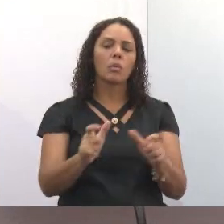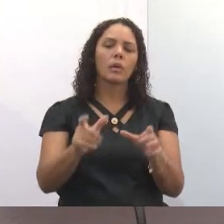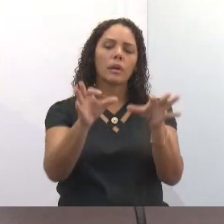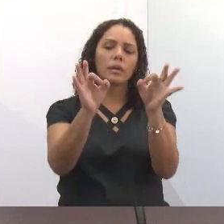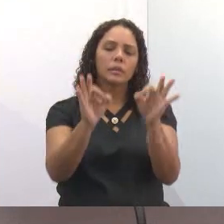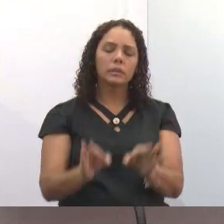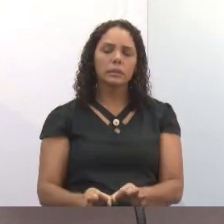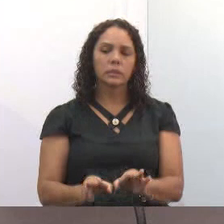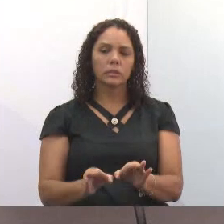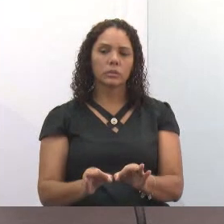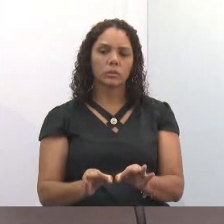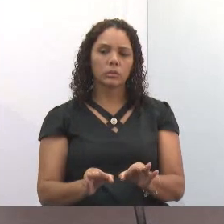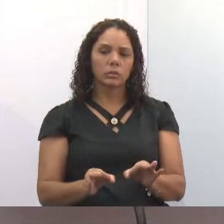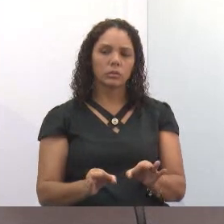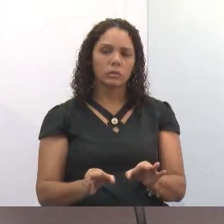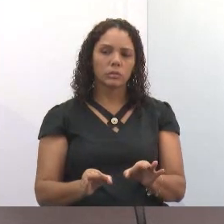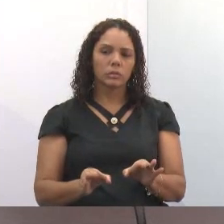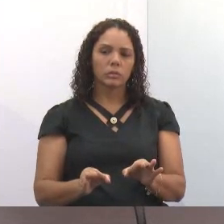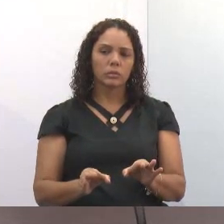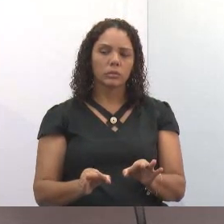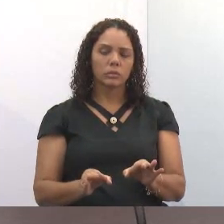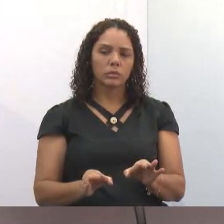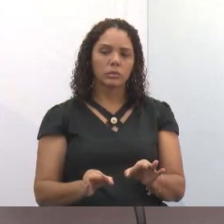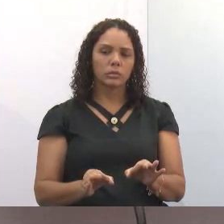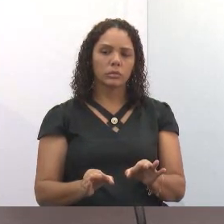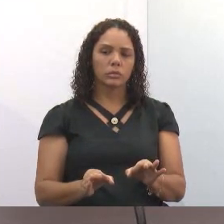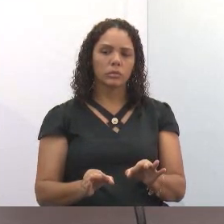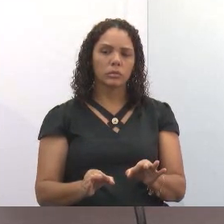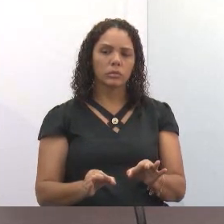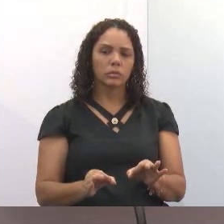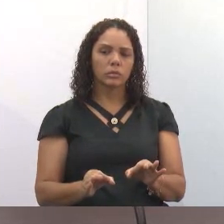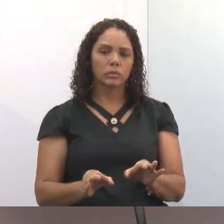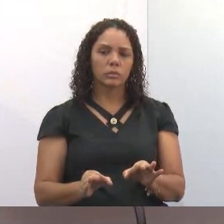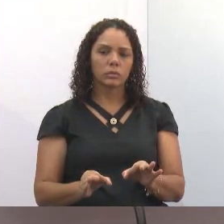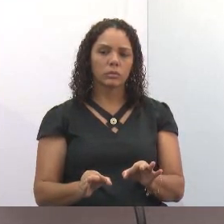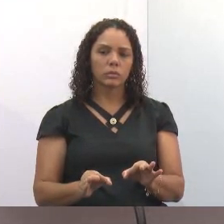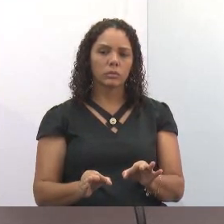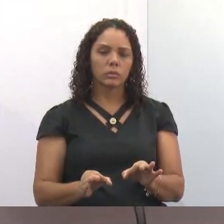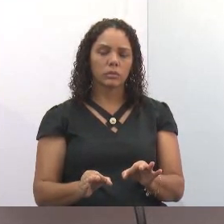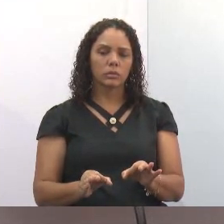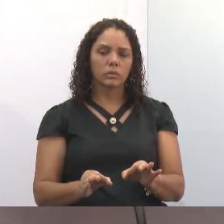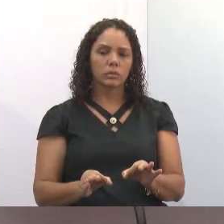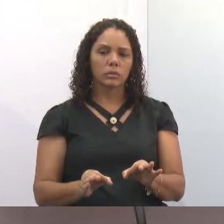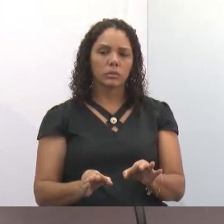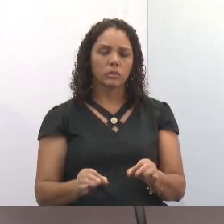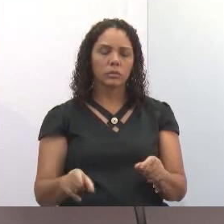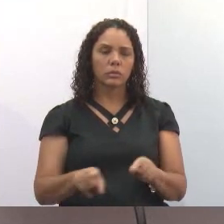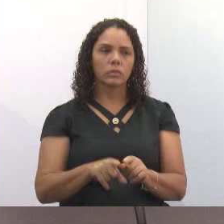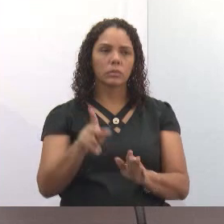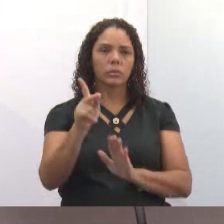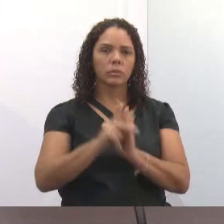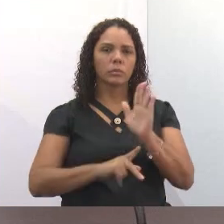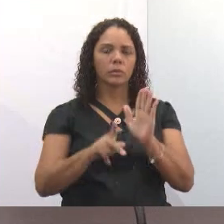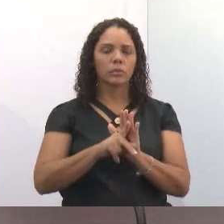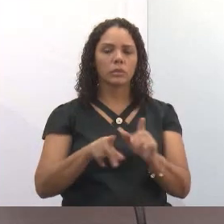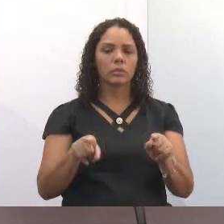localização a, se possível, juntar projeto e mapa.